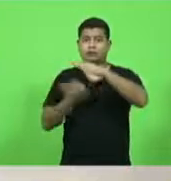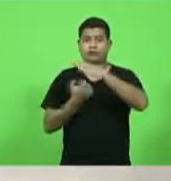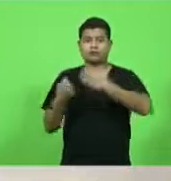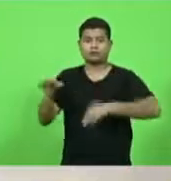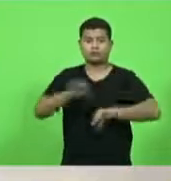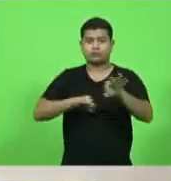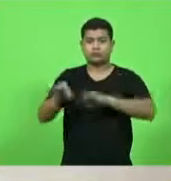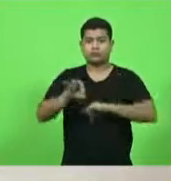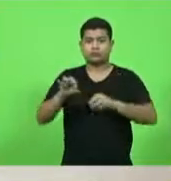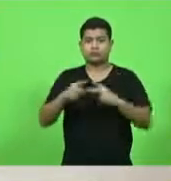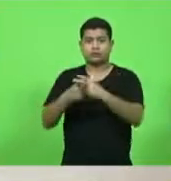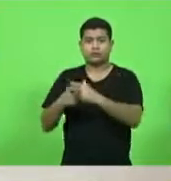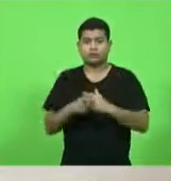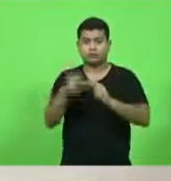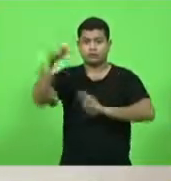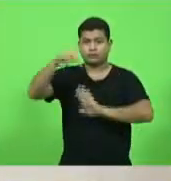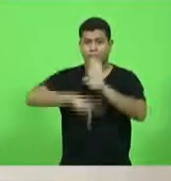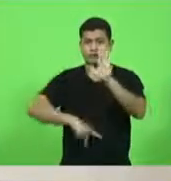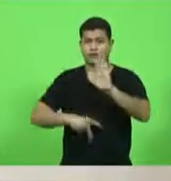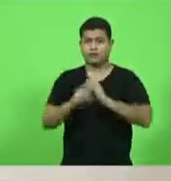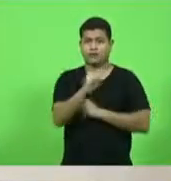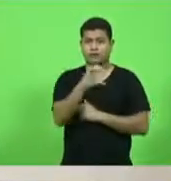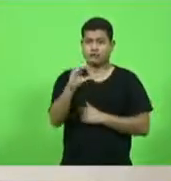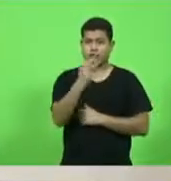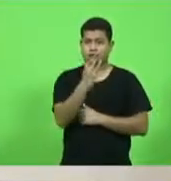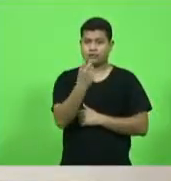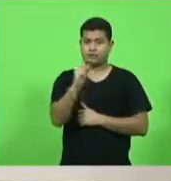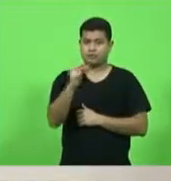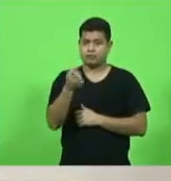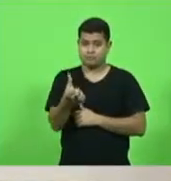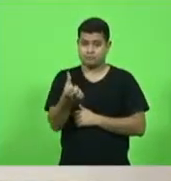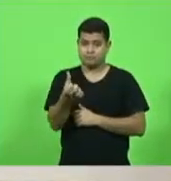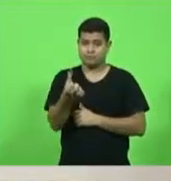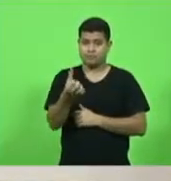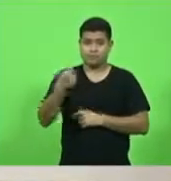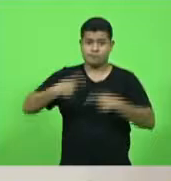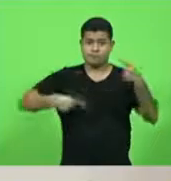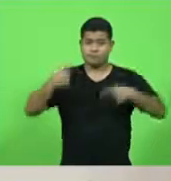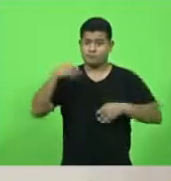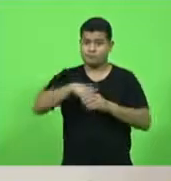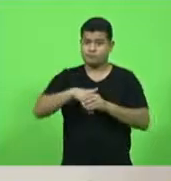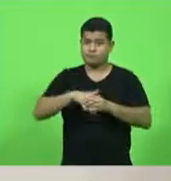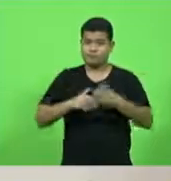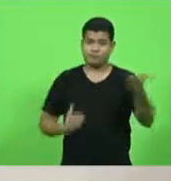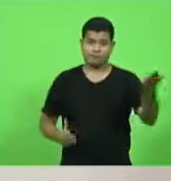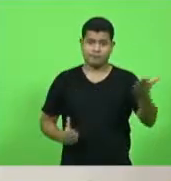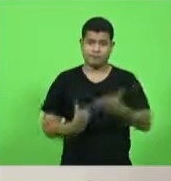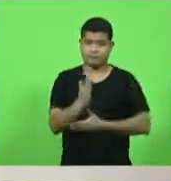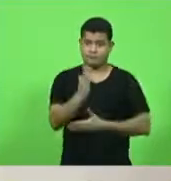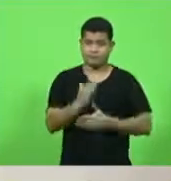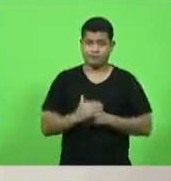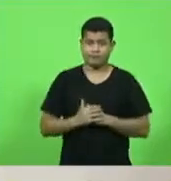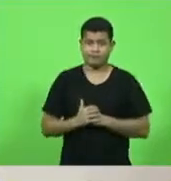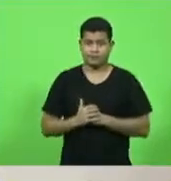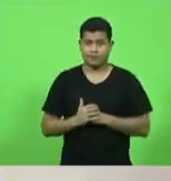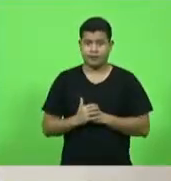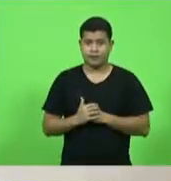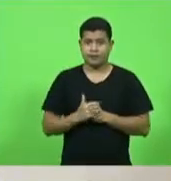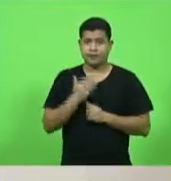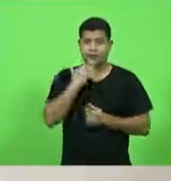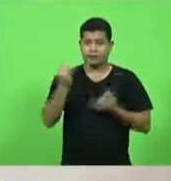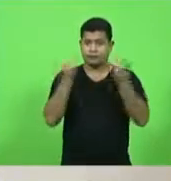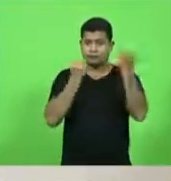de restauração da SC-386. Discussão, votação, aprovado.